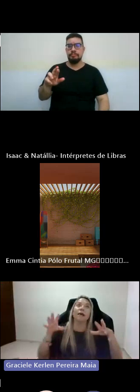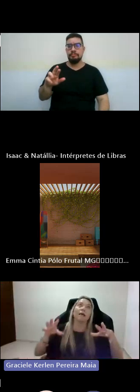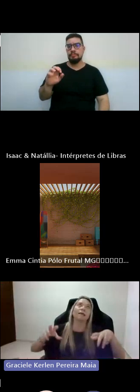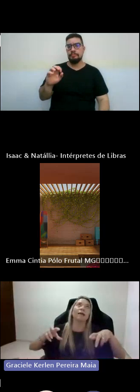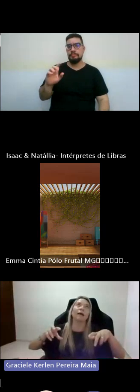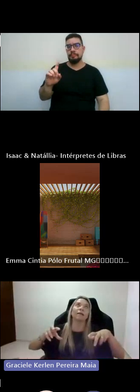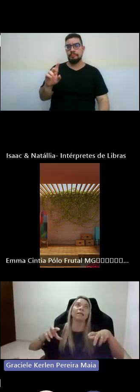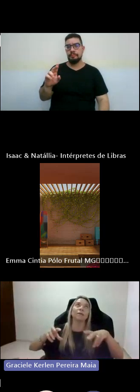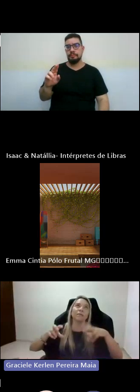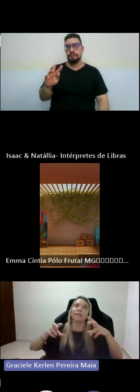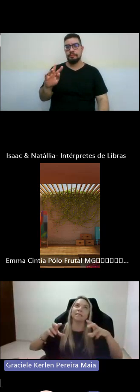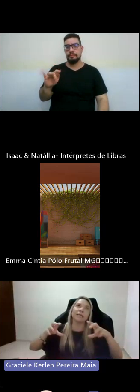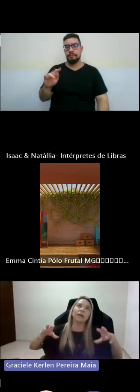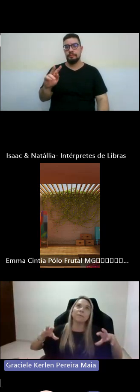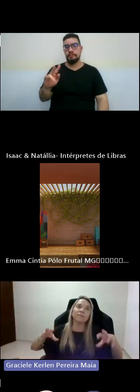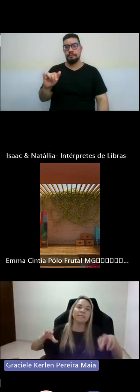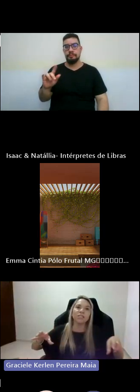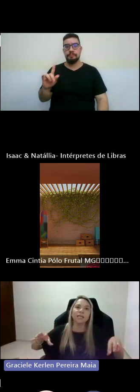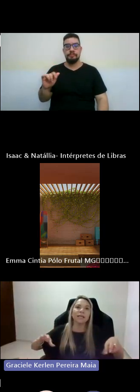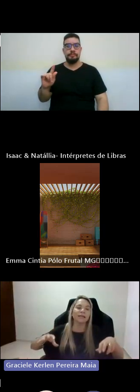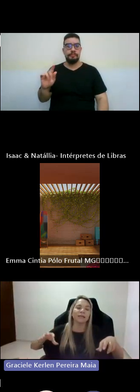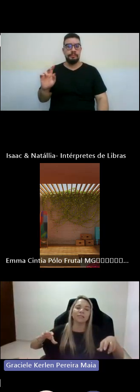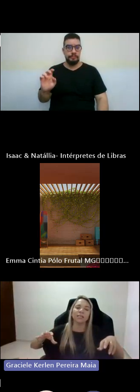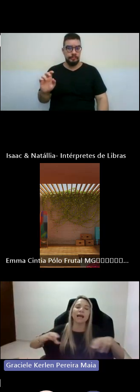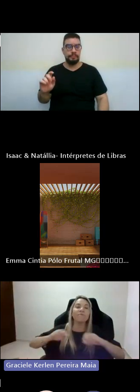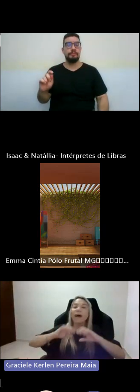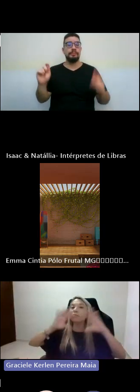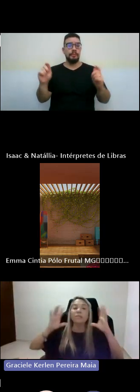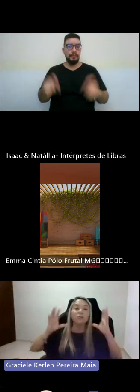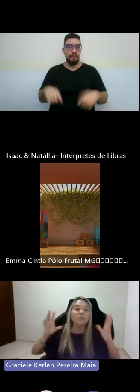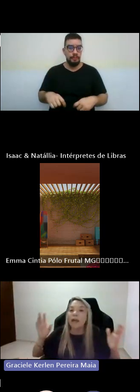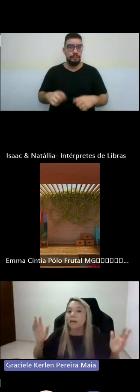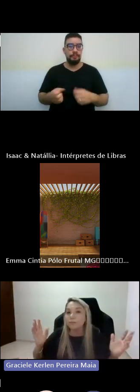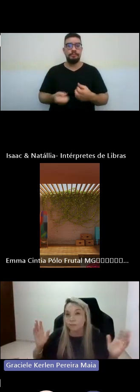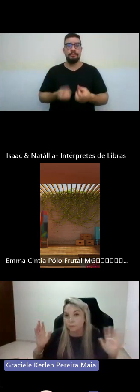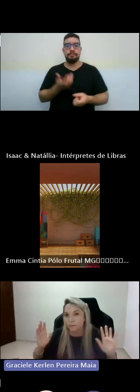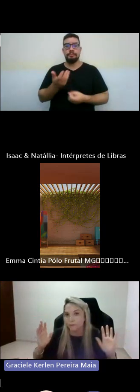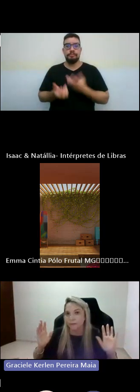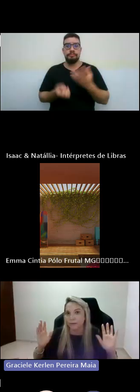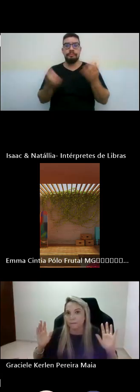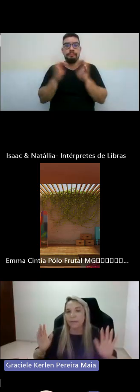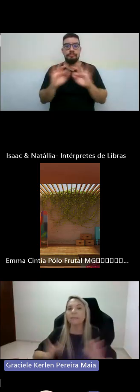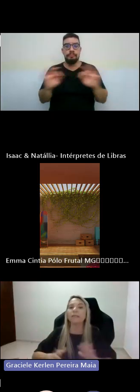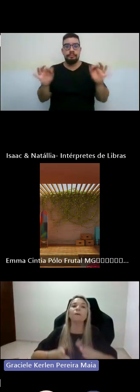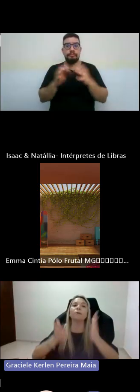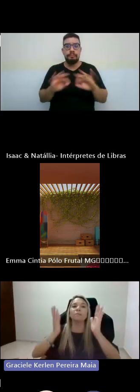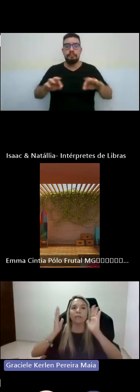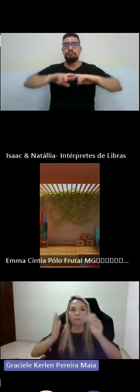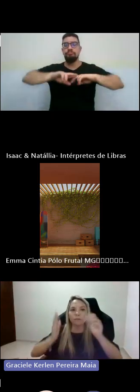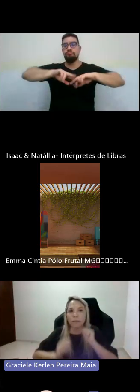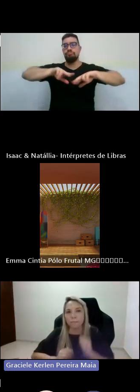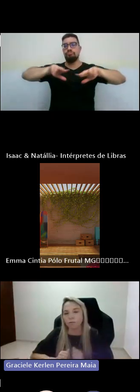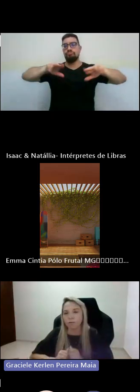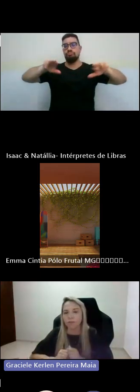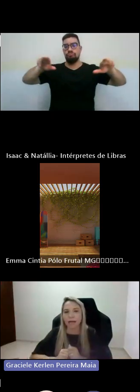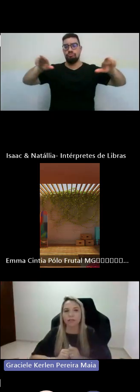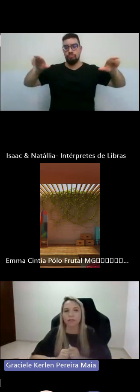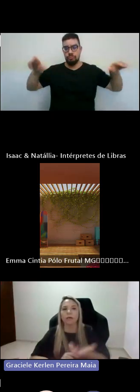criar, a língua de sinais, ela tem a capacidade de criar vários enunciados, né? Então, nós temos